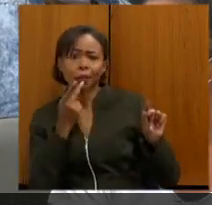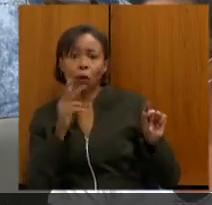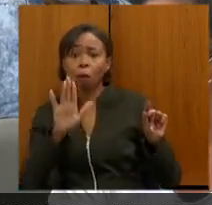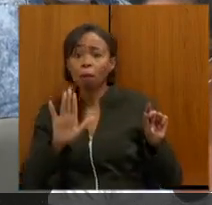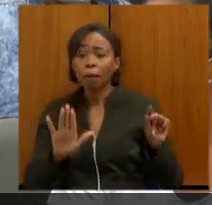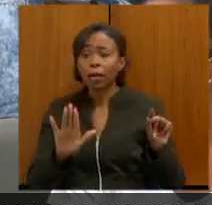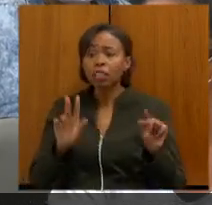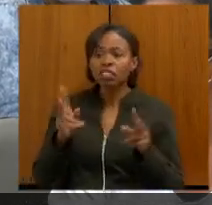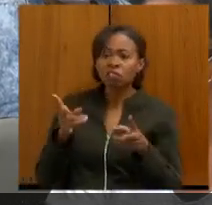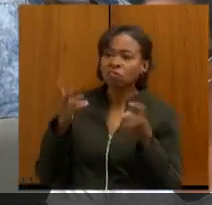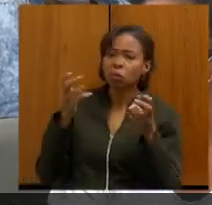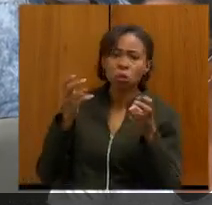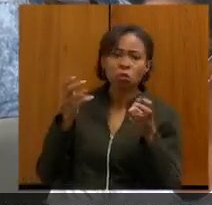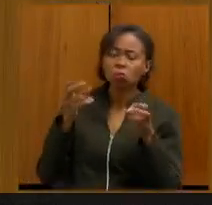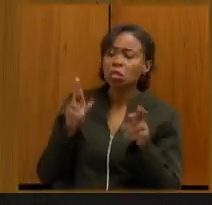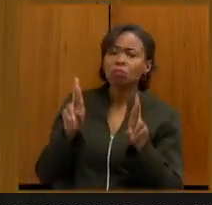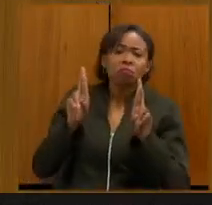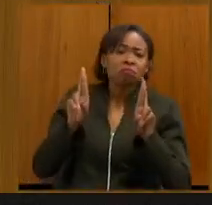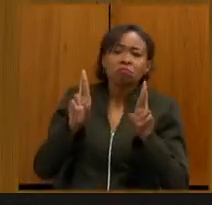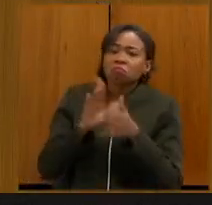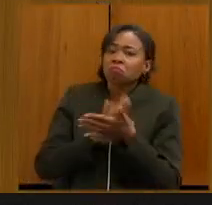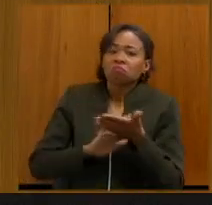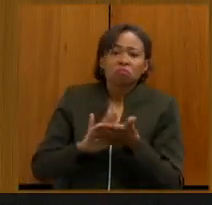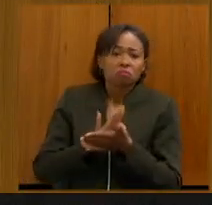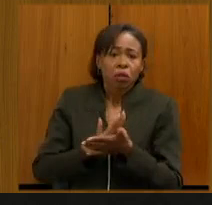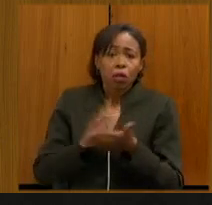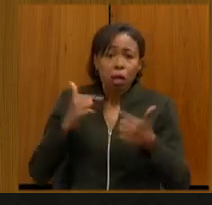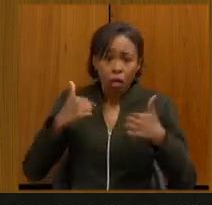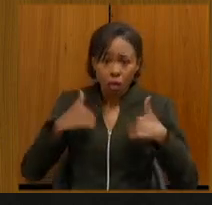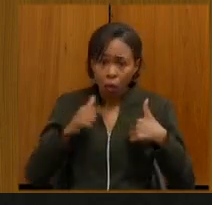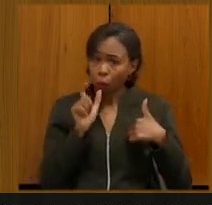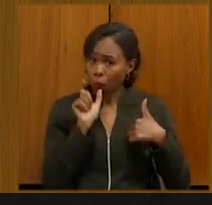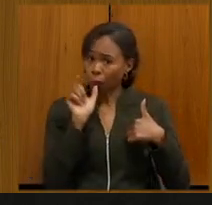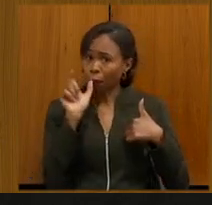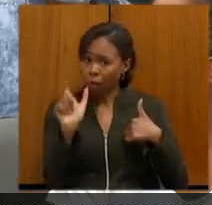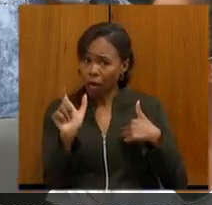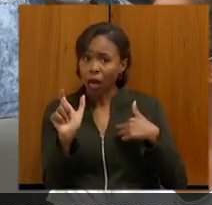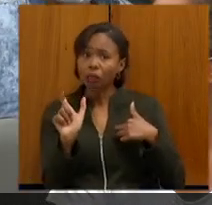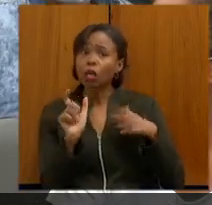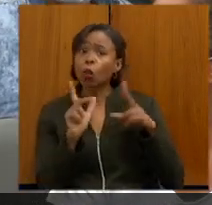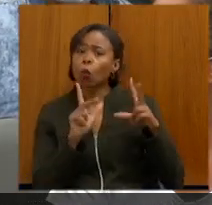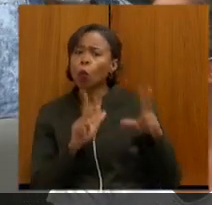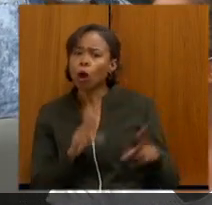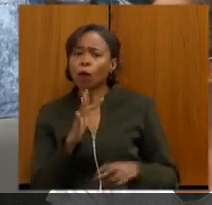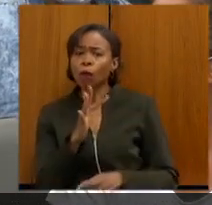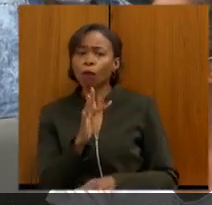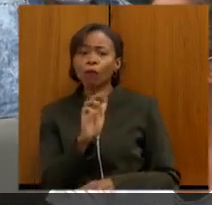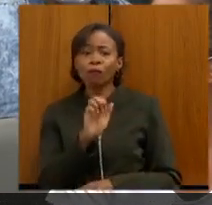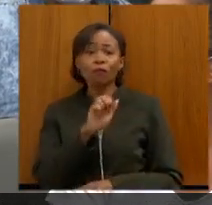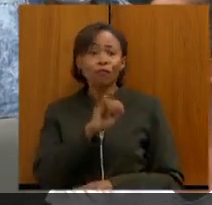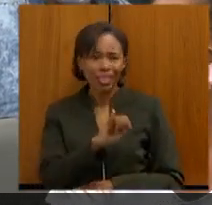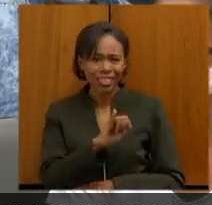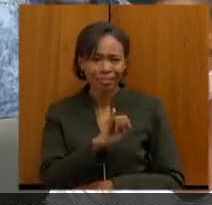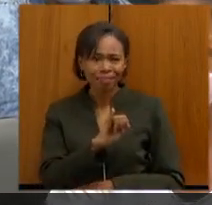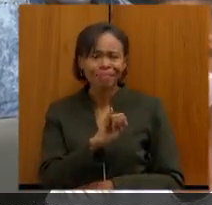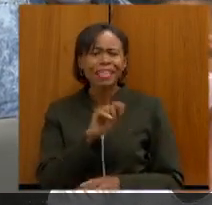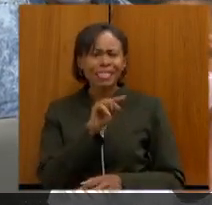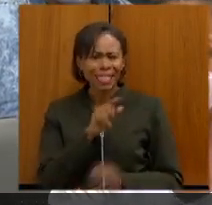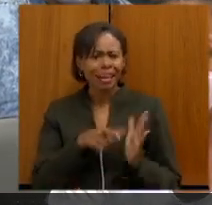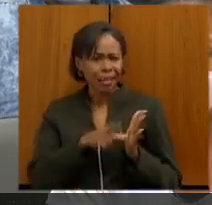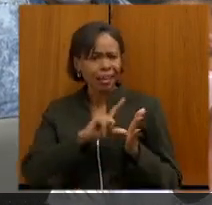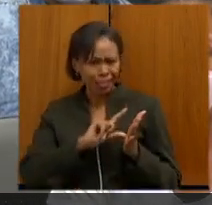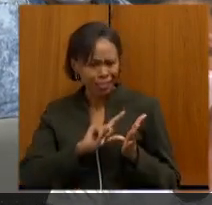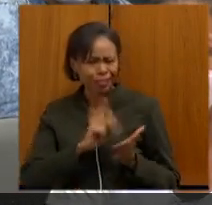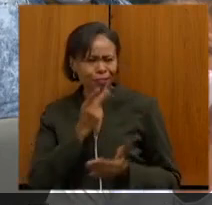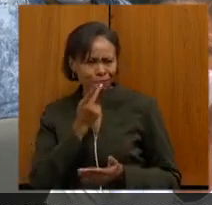pingo de esperança Oi e eu faço das minhas palavras as palavras do Frei gilvander o nosso companheiro de luta que